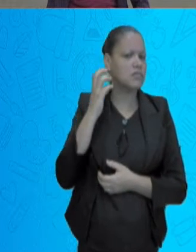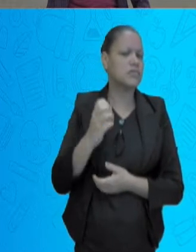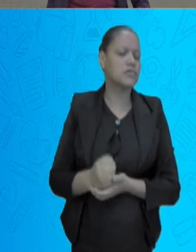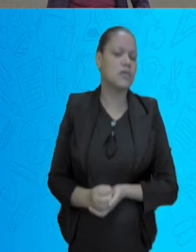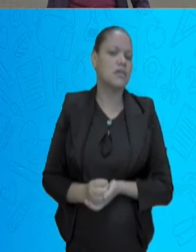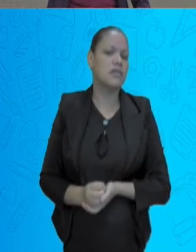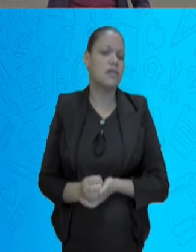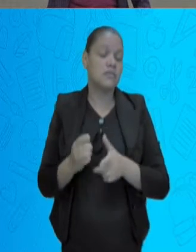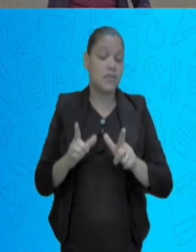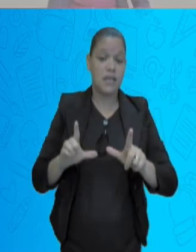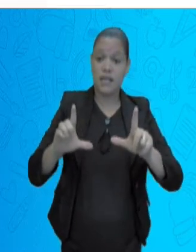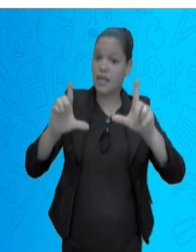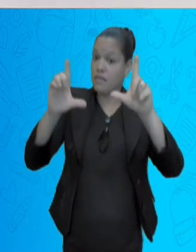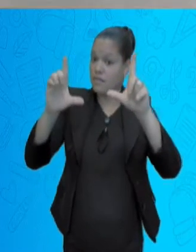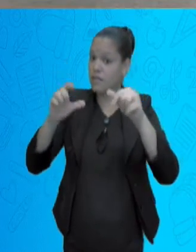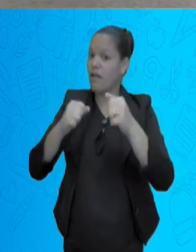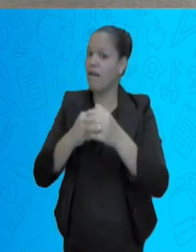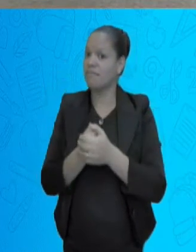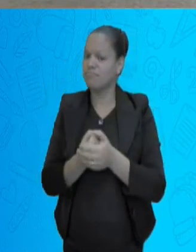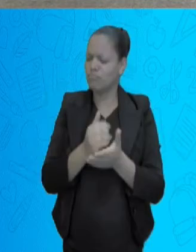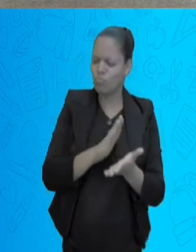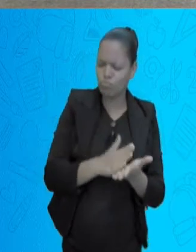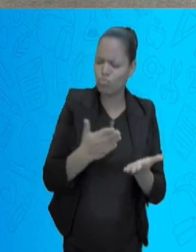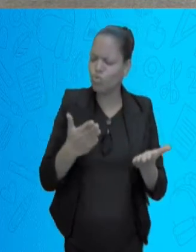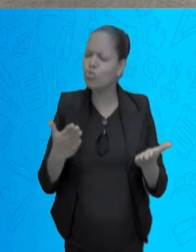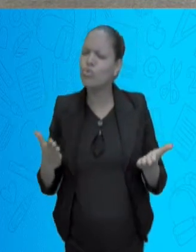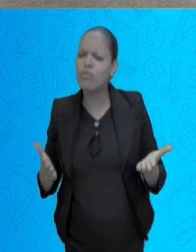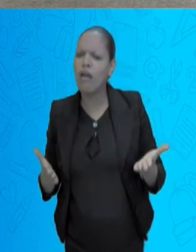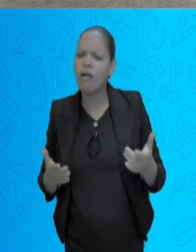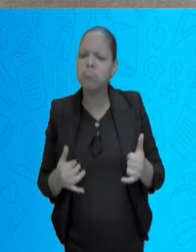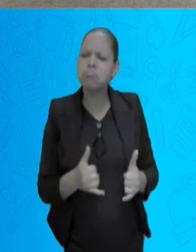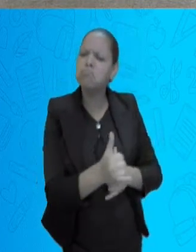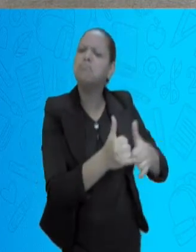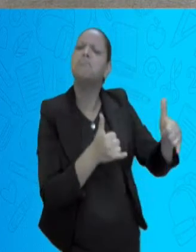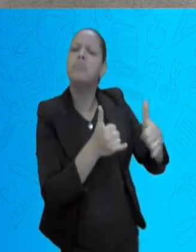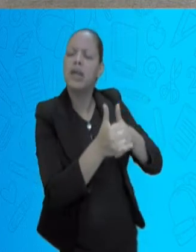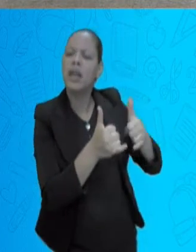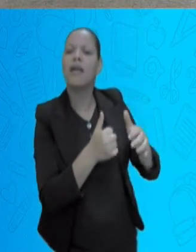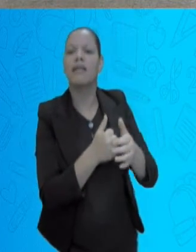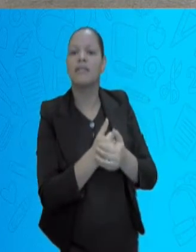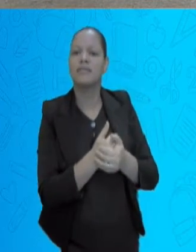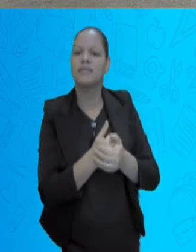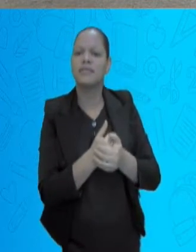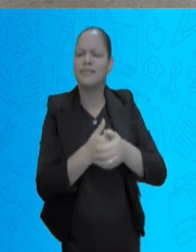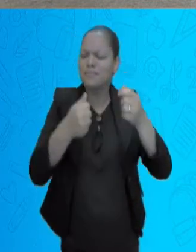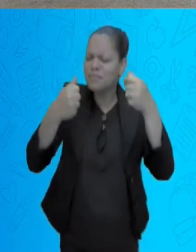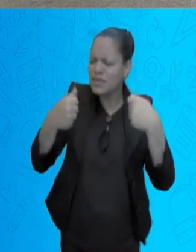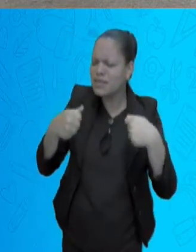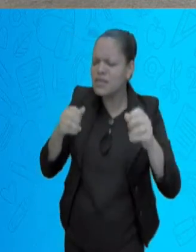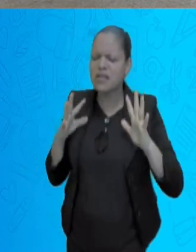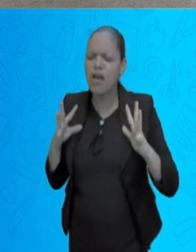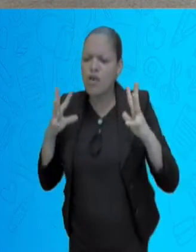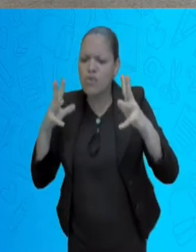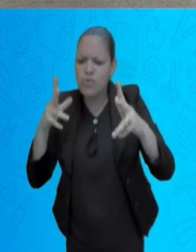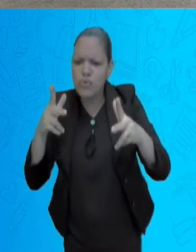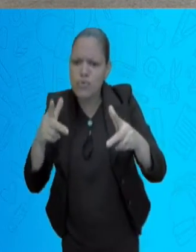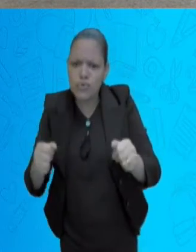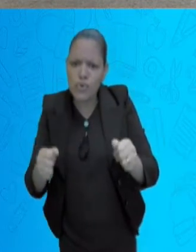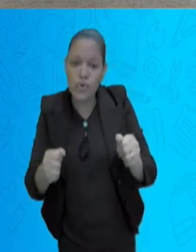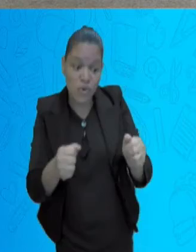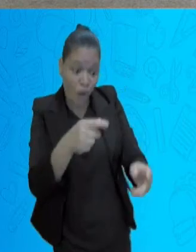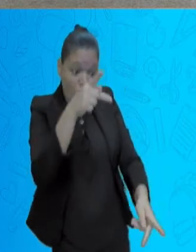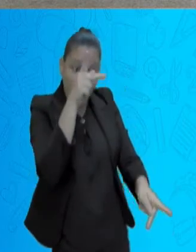quem? Alcançar a população em geral, que quer ficar atualizado da